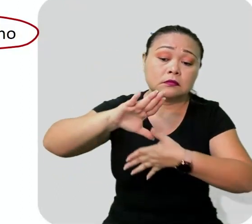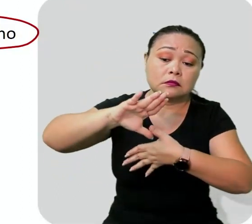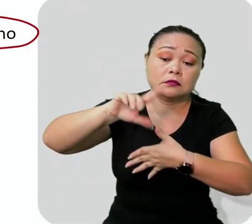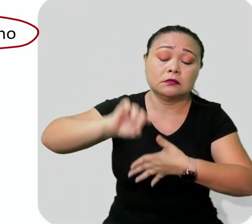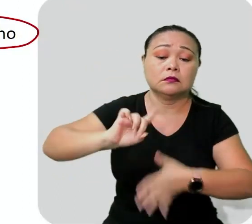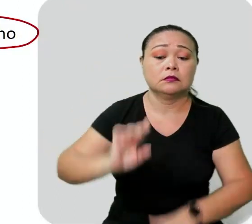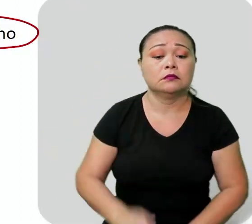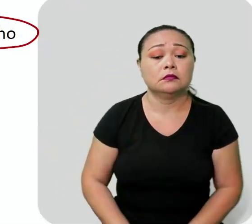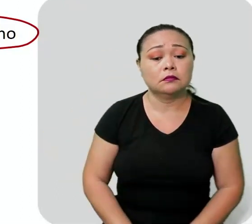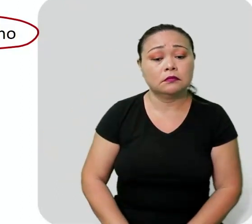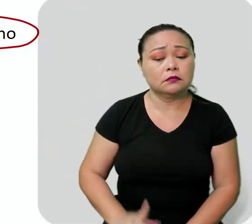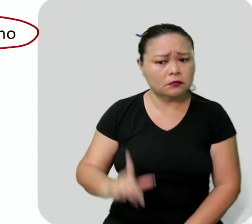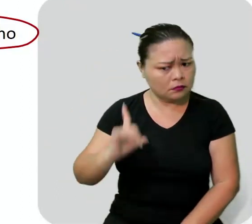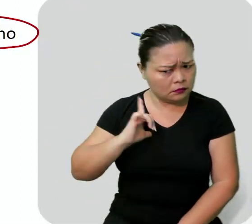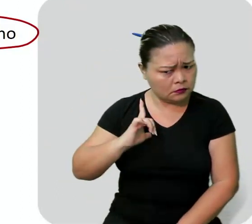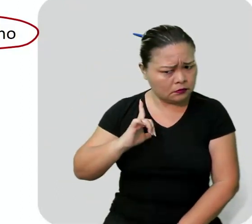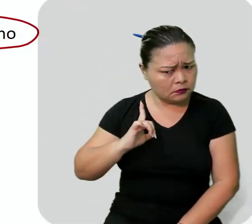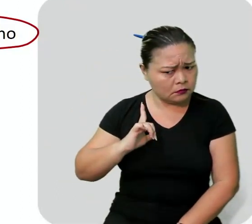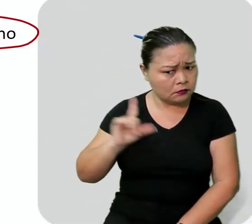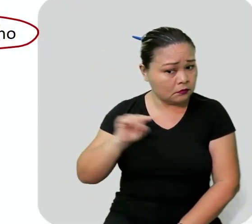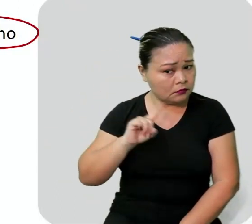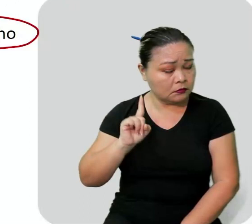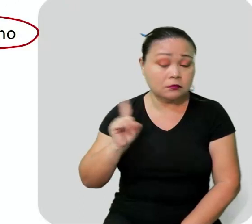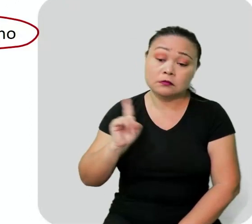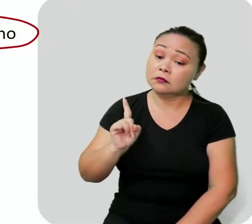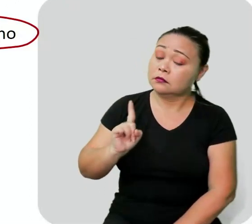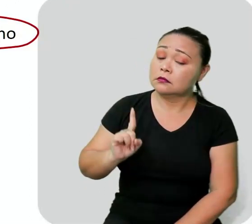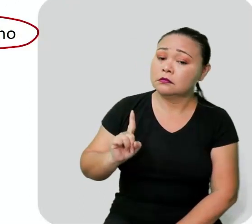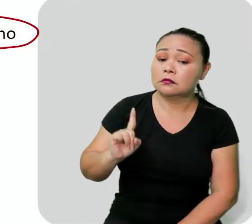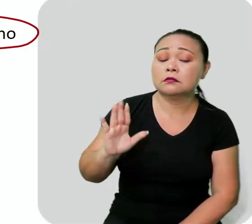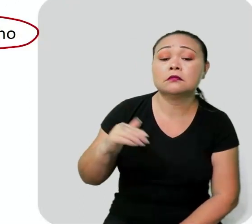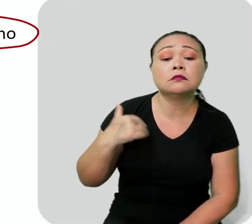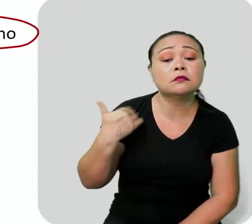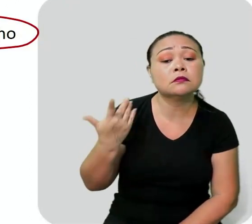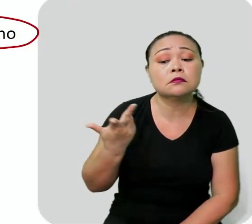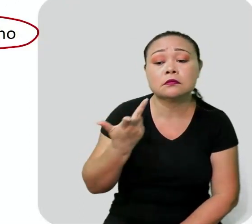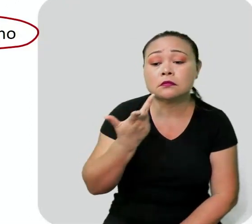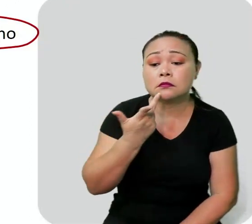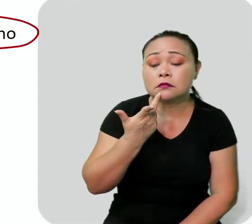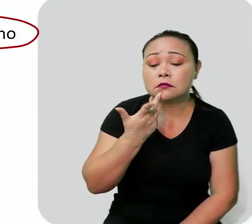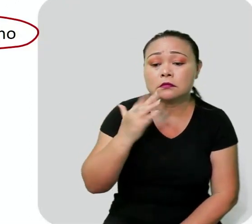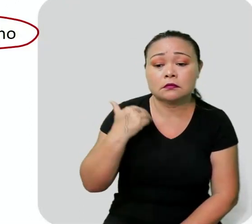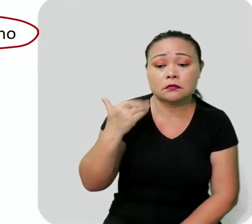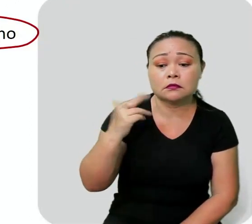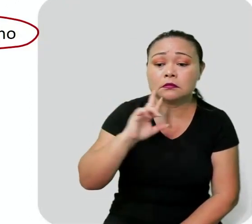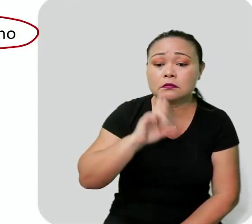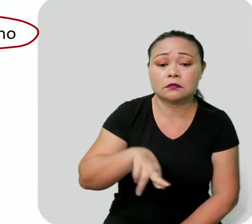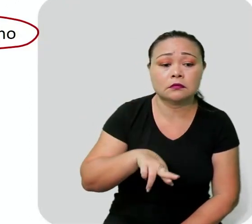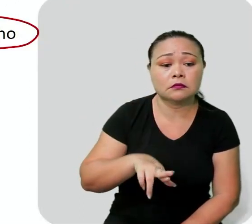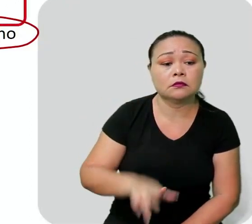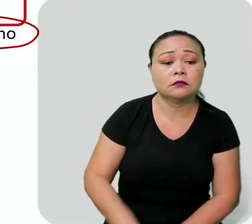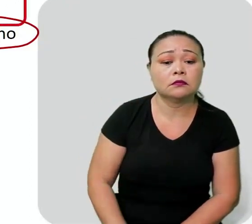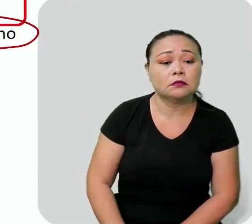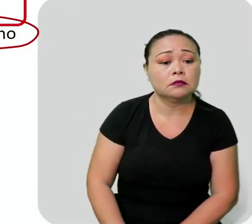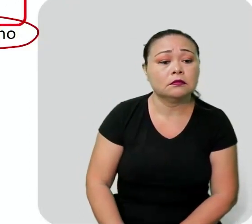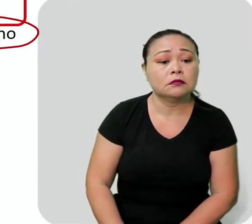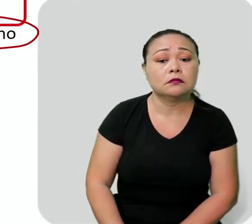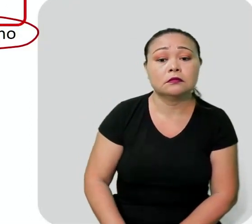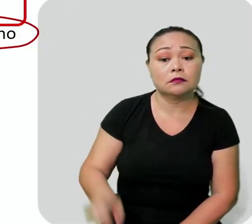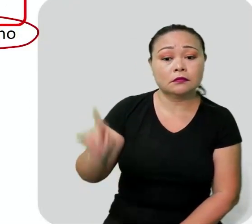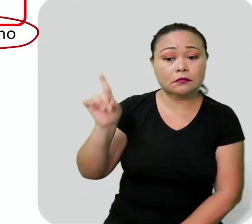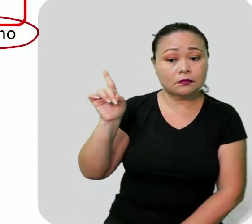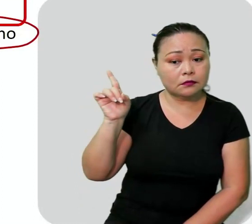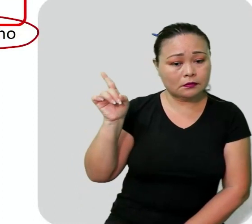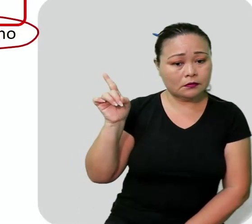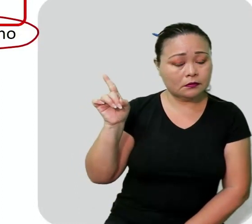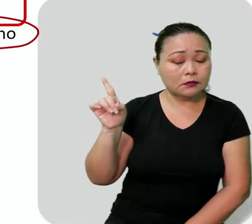América. Teve isso? Não. Então, podemos avançar para a resposta? Olha